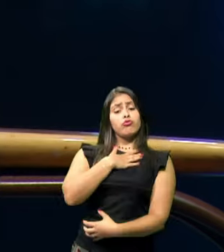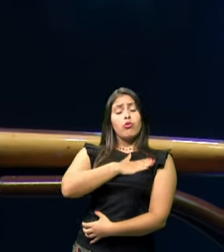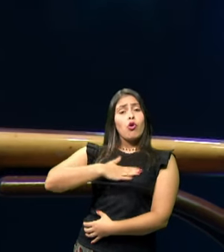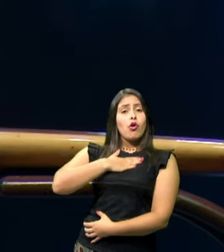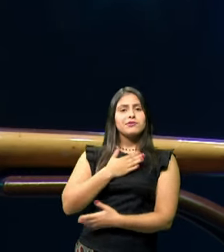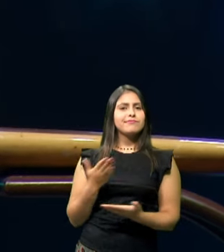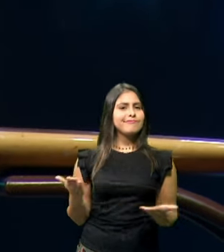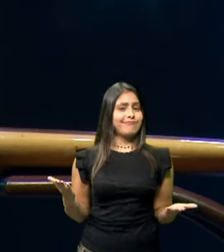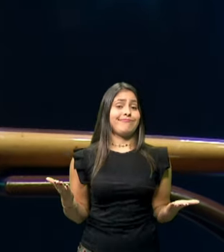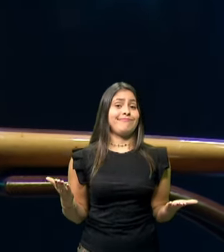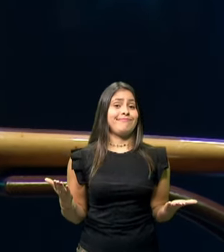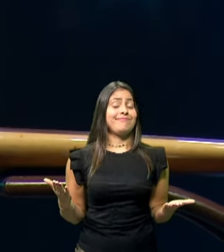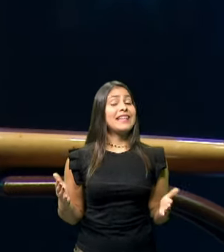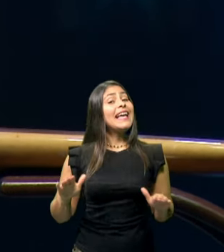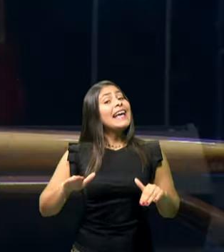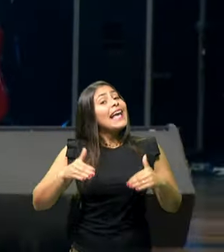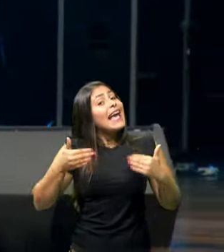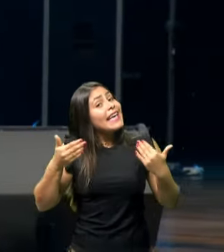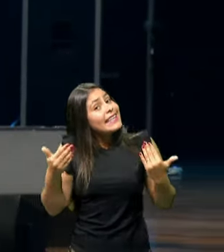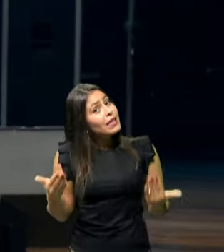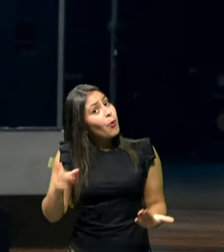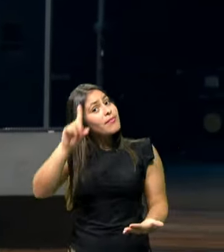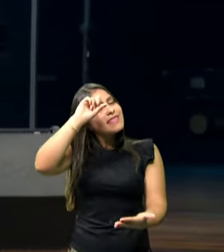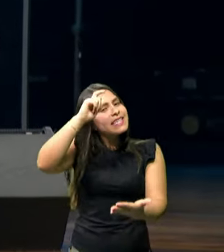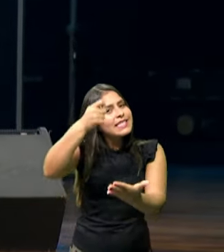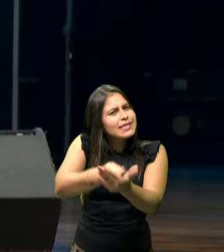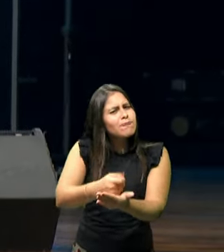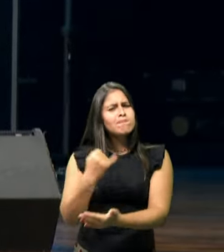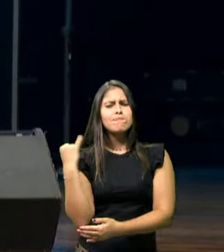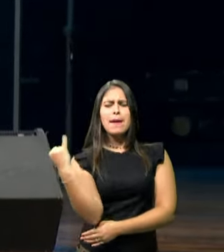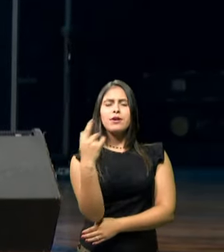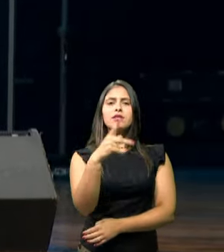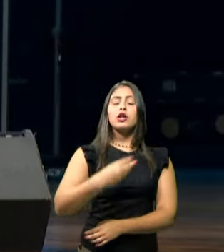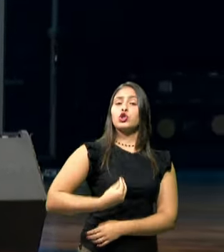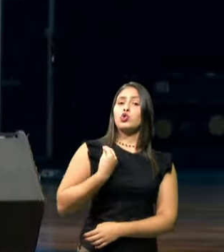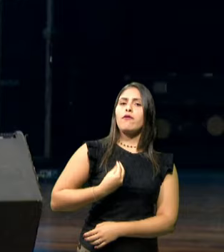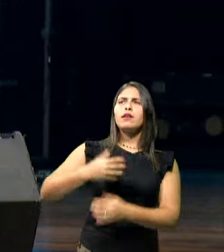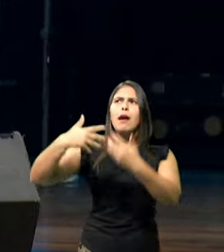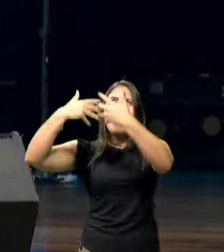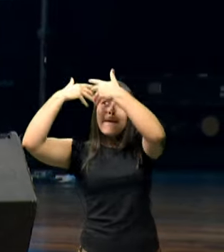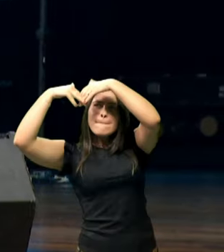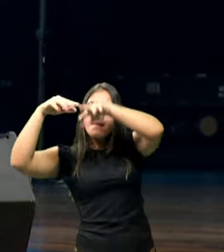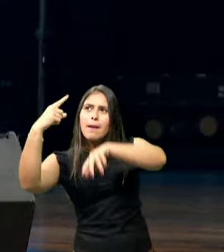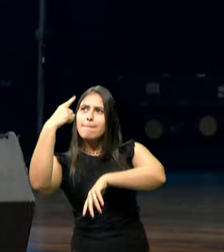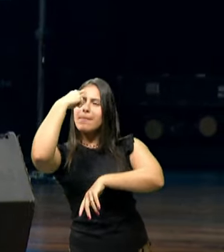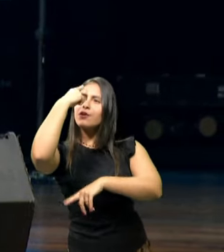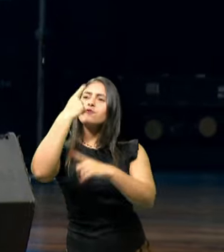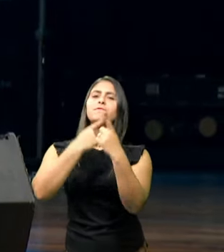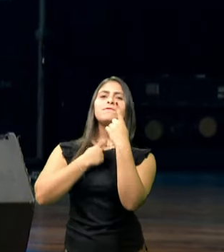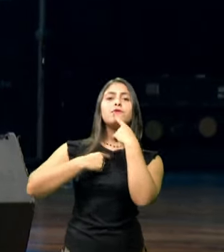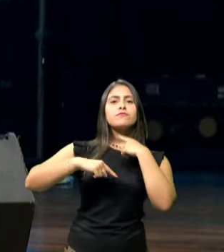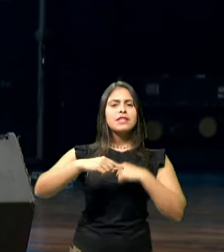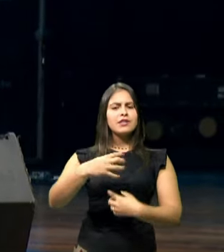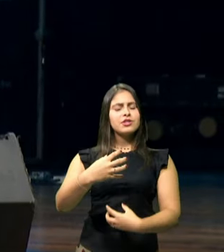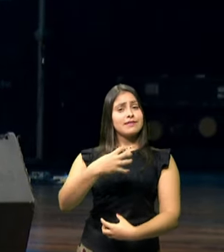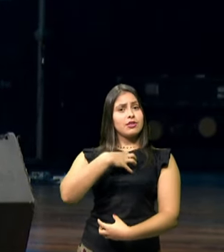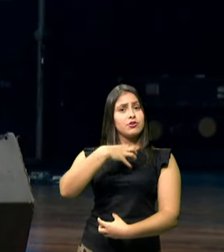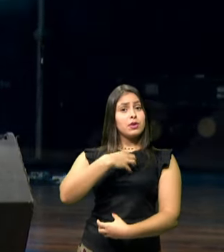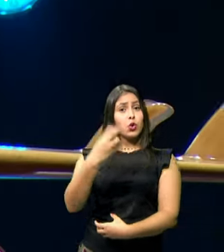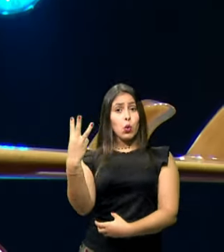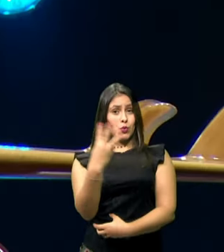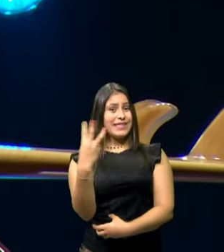gosto? Então, você vai tomar uma decisão importante na sua vida? Mente, vontade e sentimentos. Tem que passar por essas